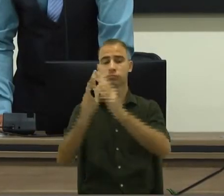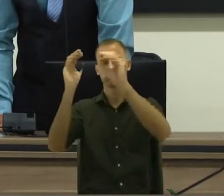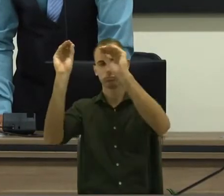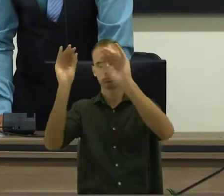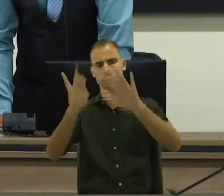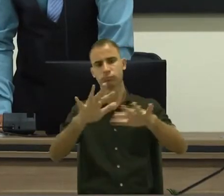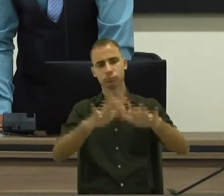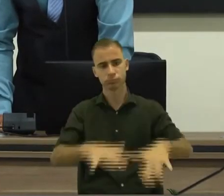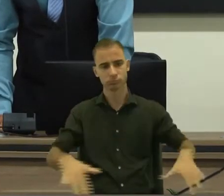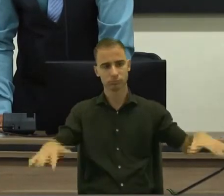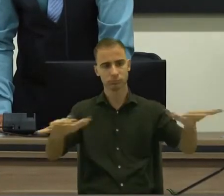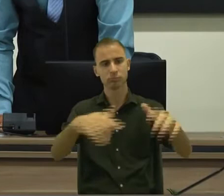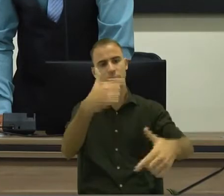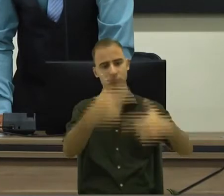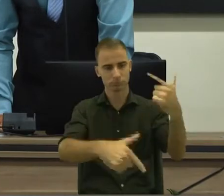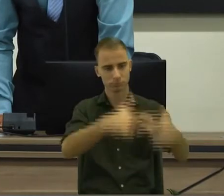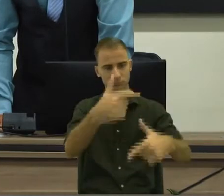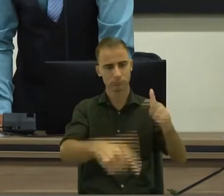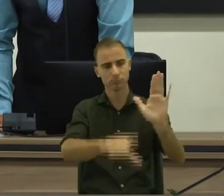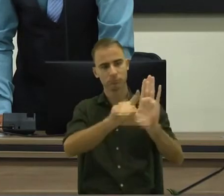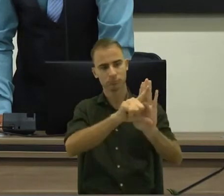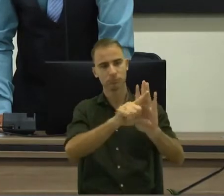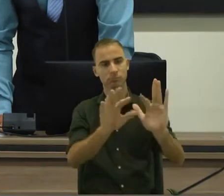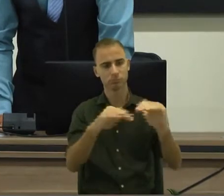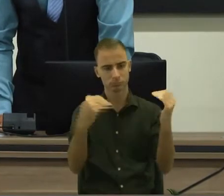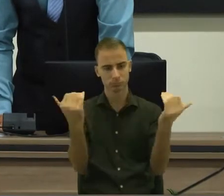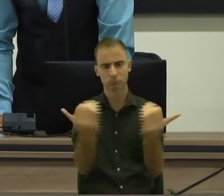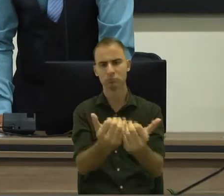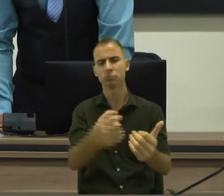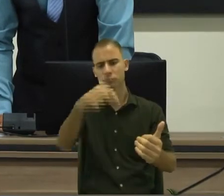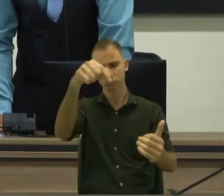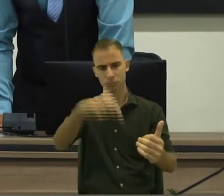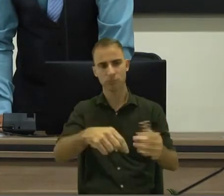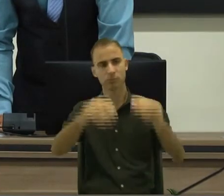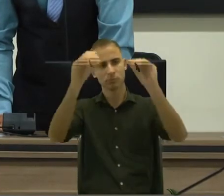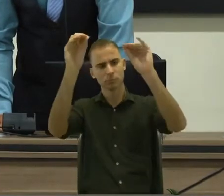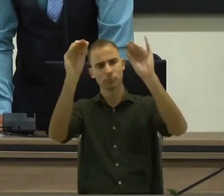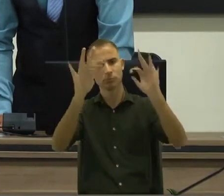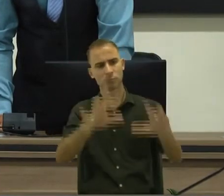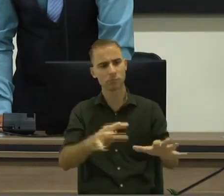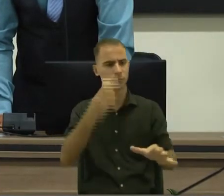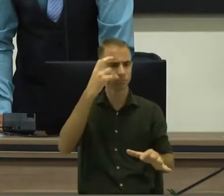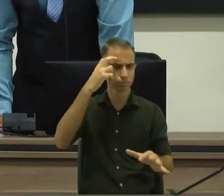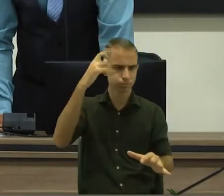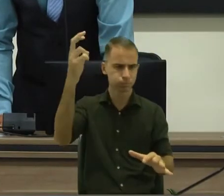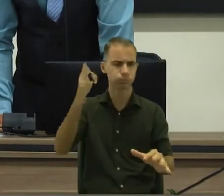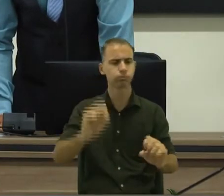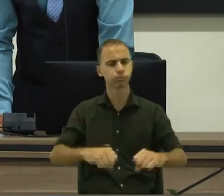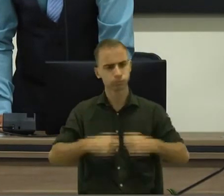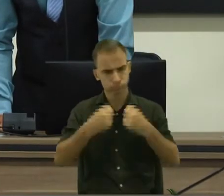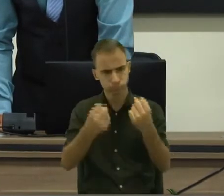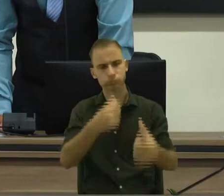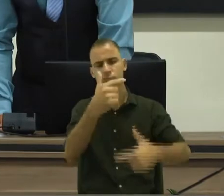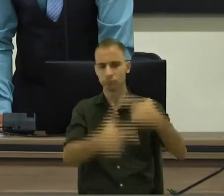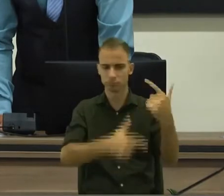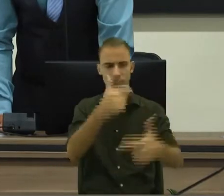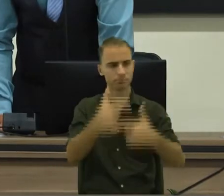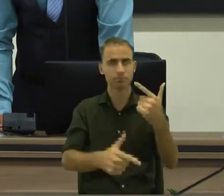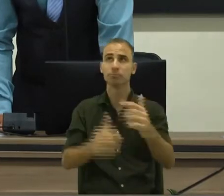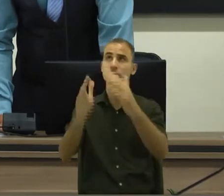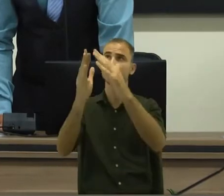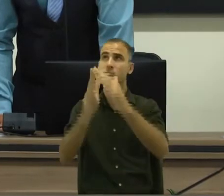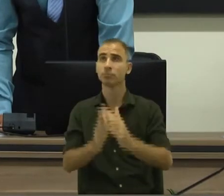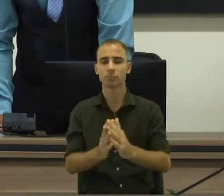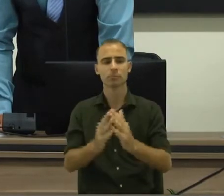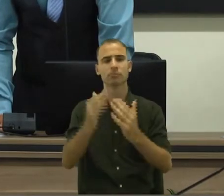os funcionários dessa casa de lei, Senhor. E nos abençoa, nos dá sabedoria e dedicação ao nosso trabalho. É o que nós te pedimos e desde